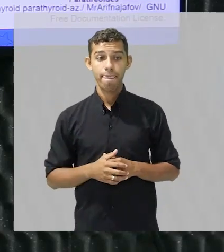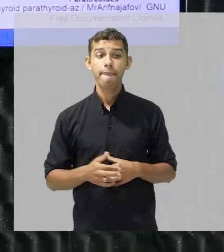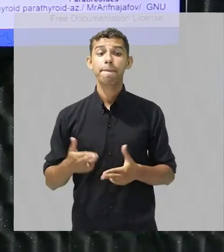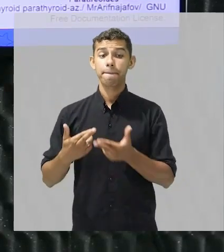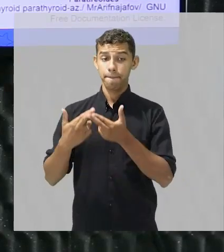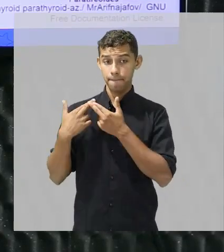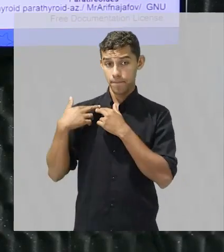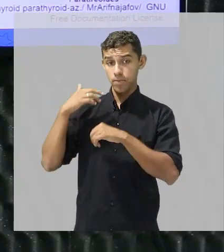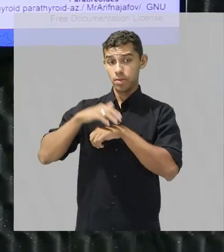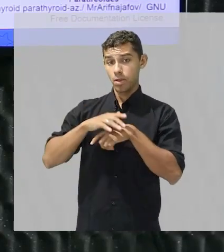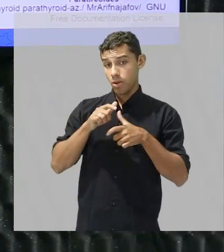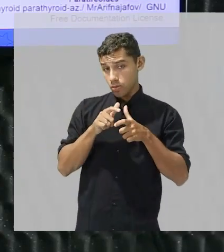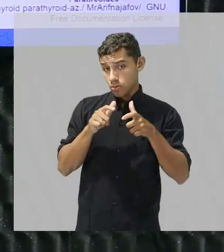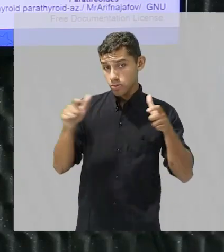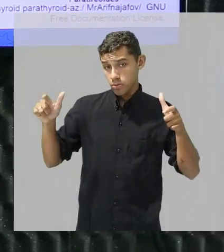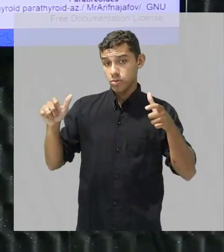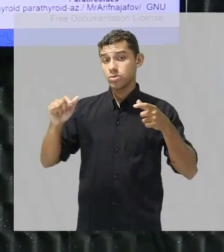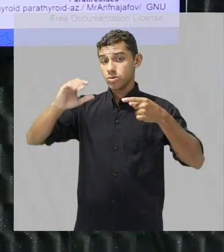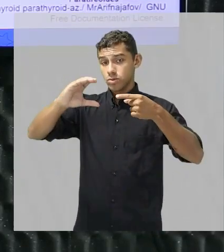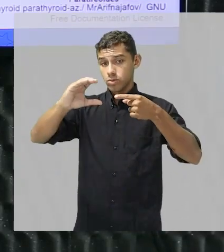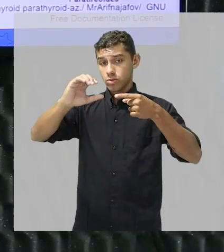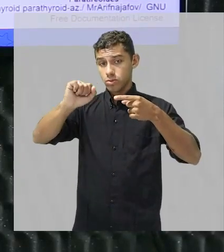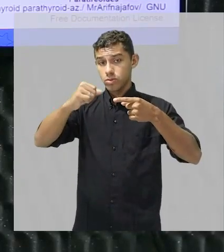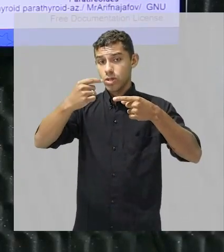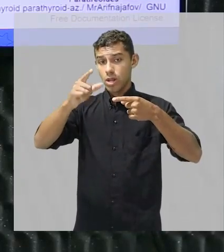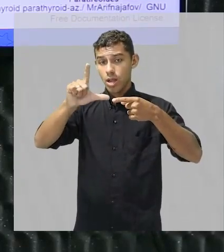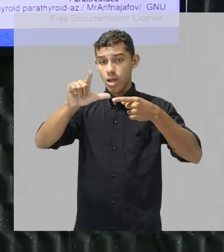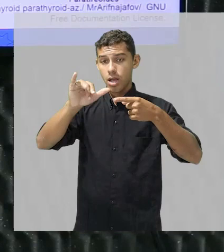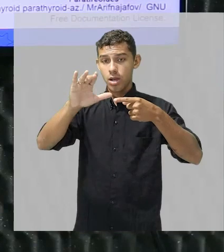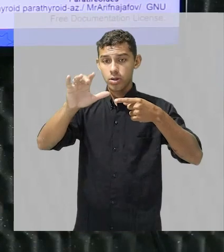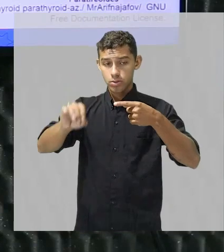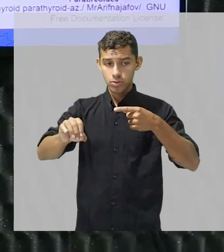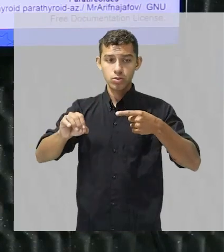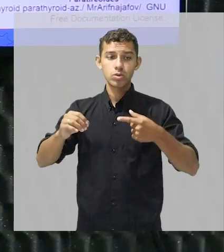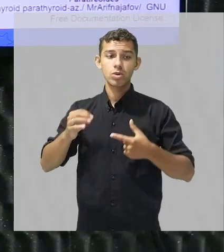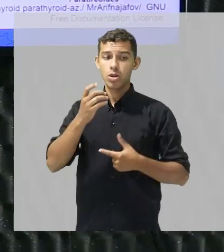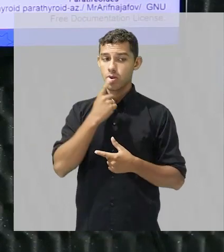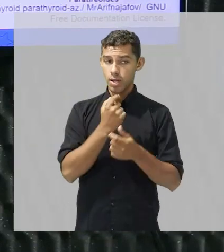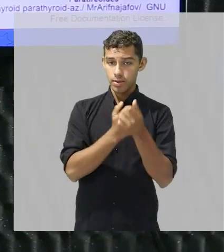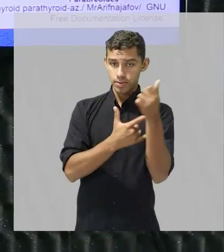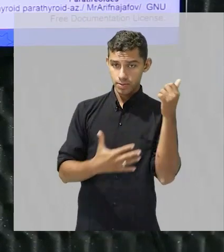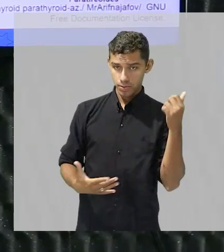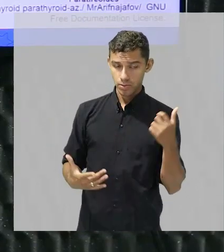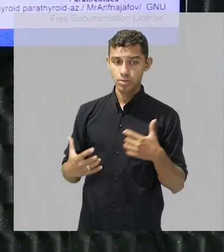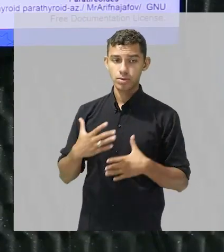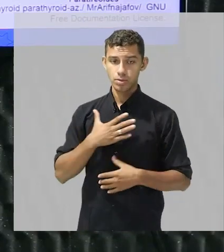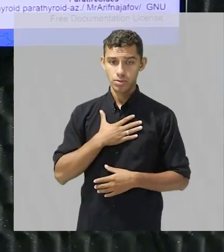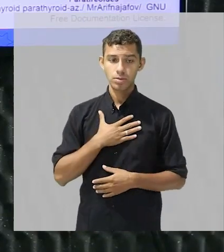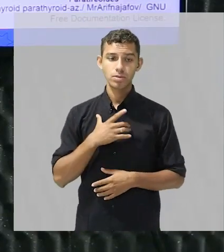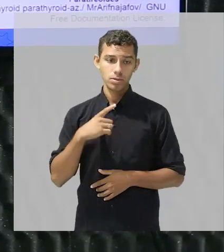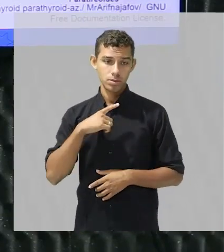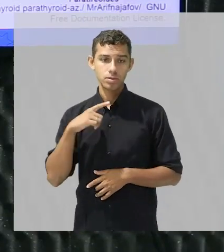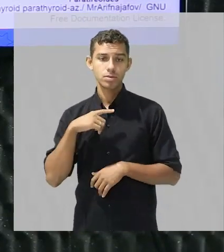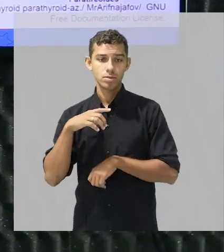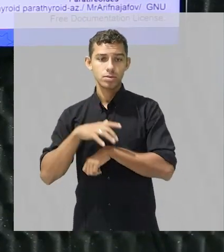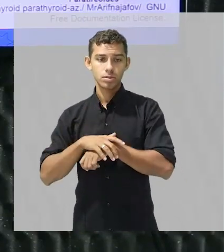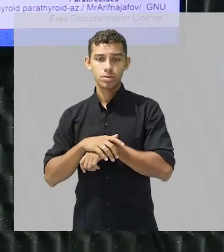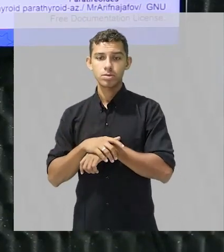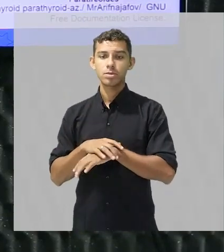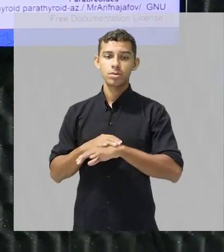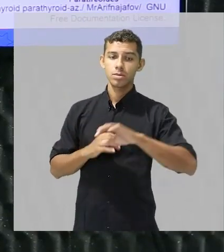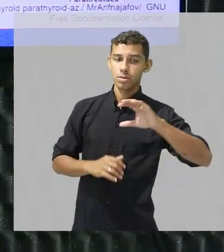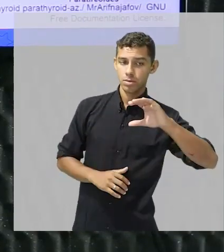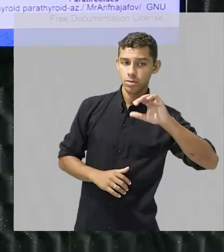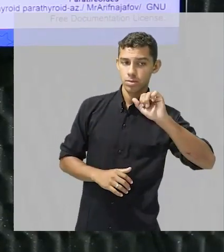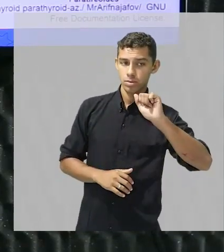é responsável pelo aumento do nível de cálcio no sangue. Enquanto que a tireoide produz a calcitonina, que diminui o cálcio